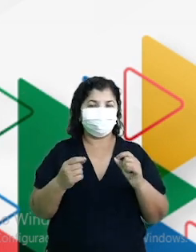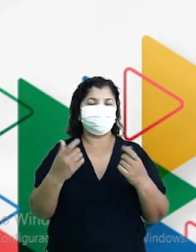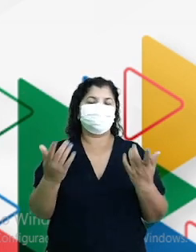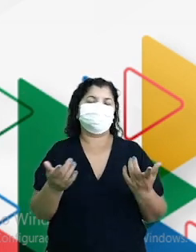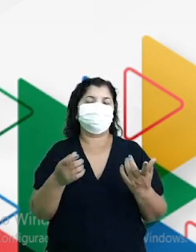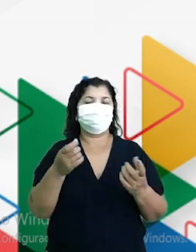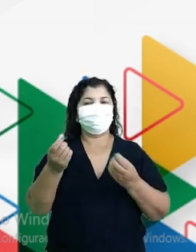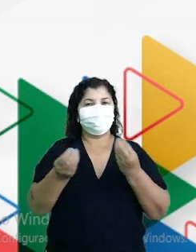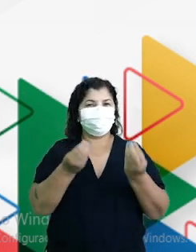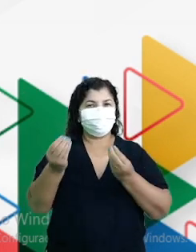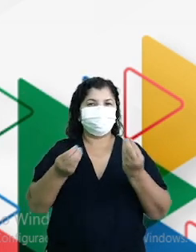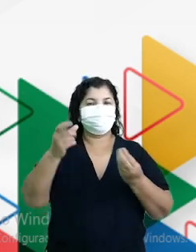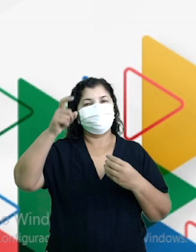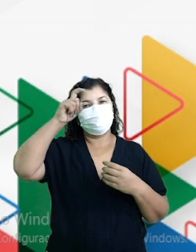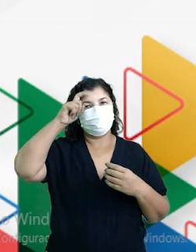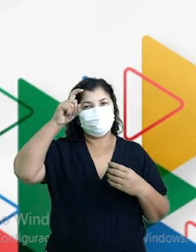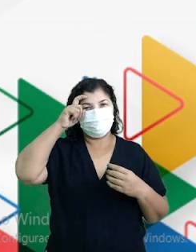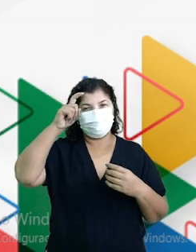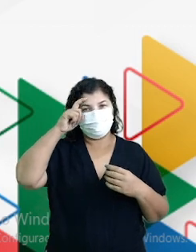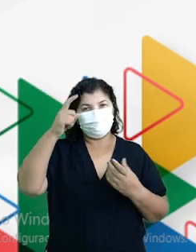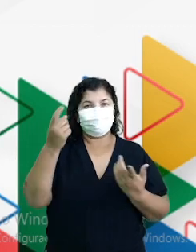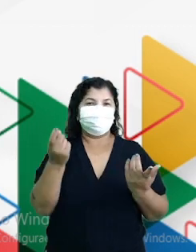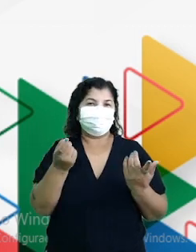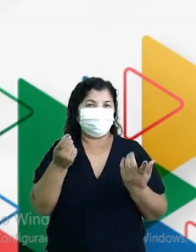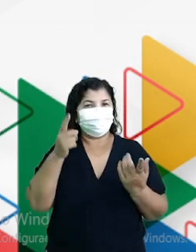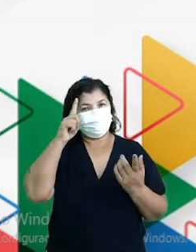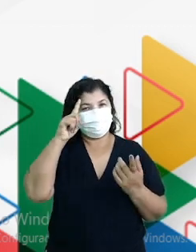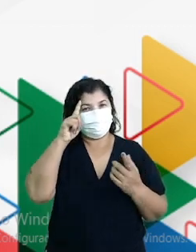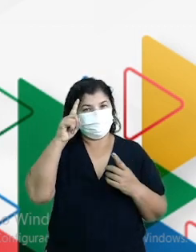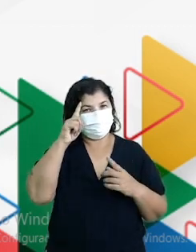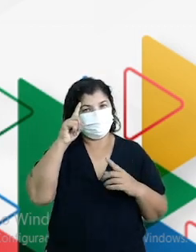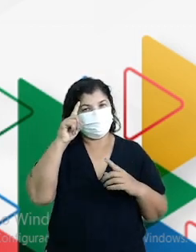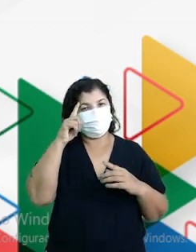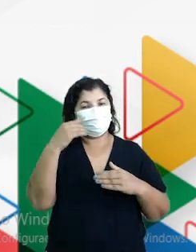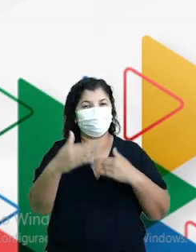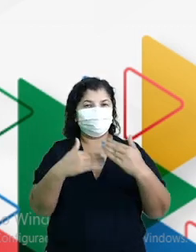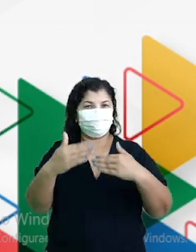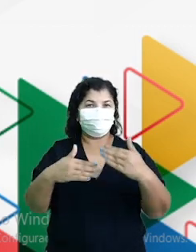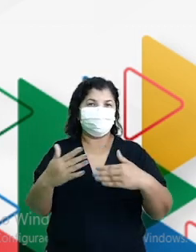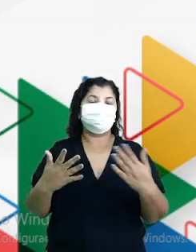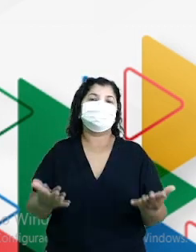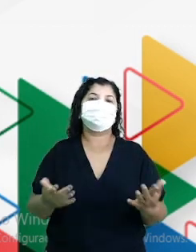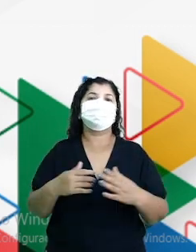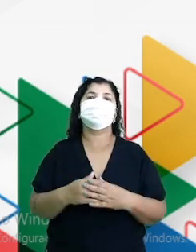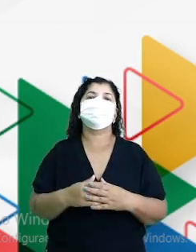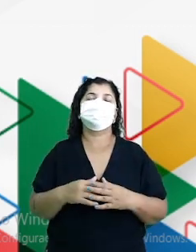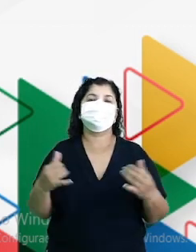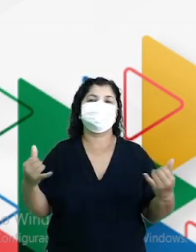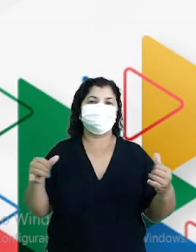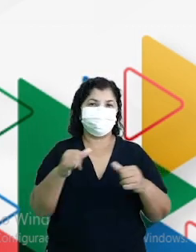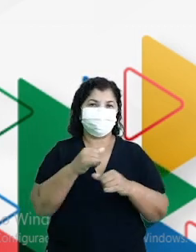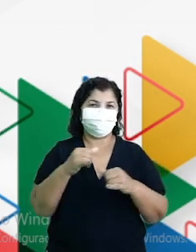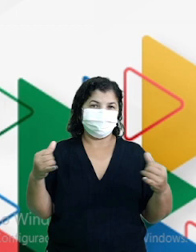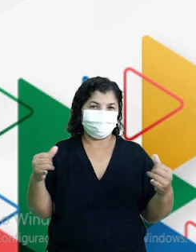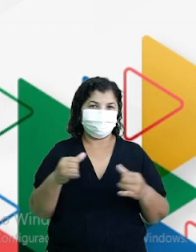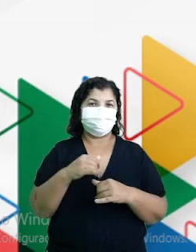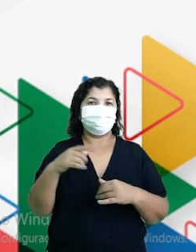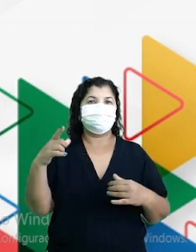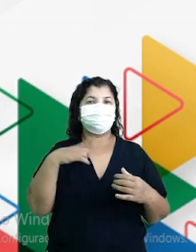nosso cotidiano. Então, o que a gente viu, né? A gente viu que a energia livre de uma reação química, de uma